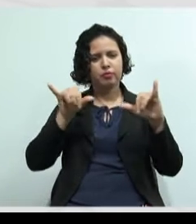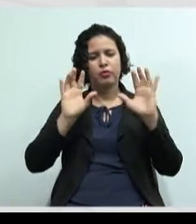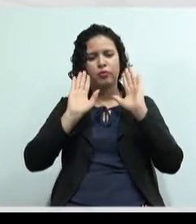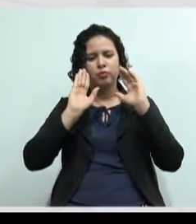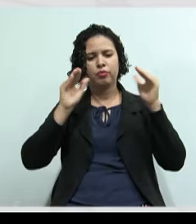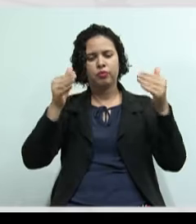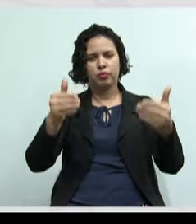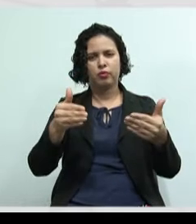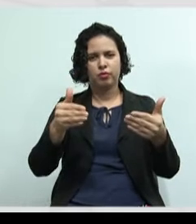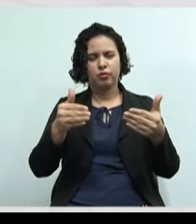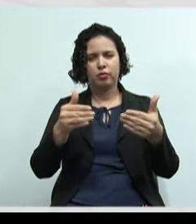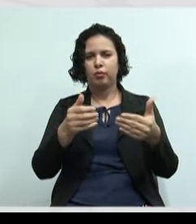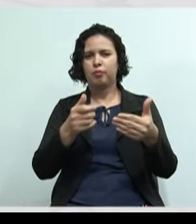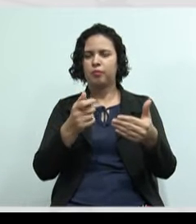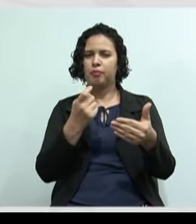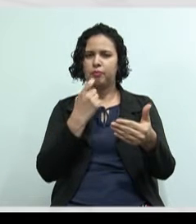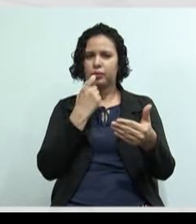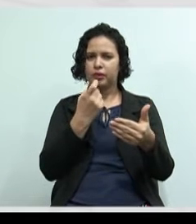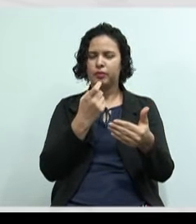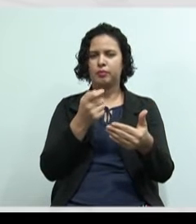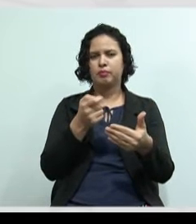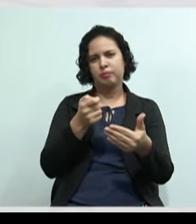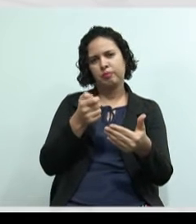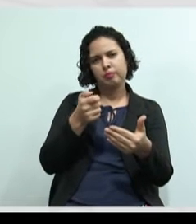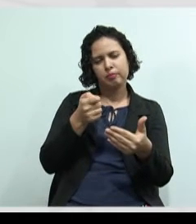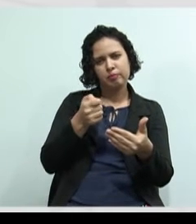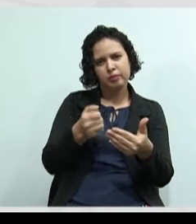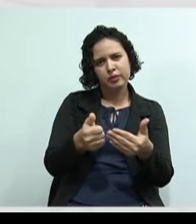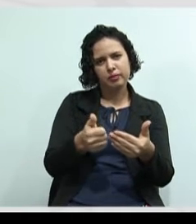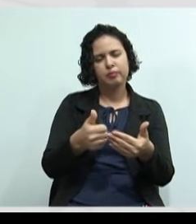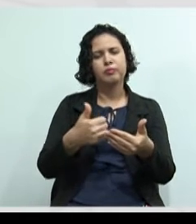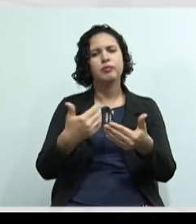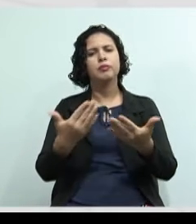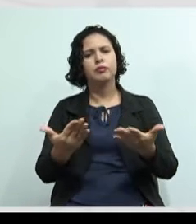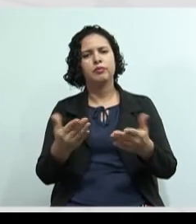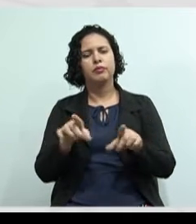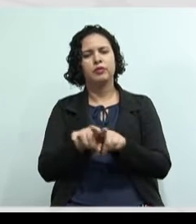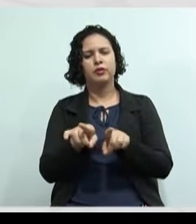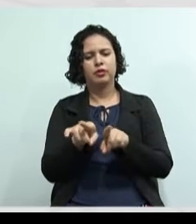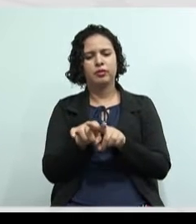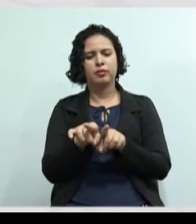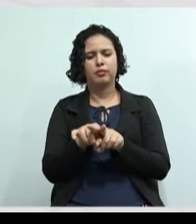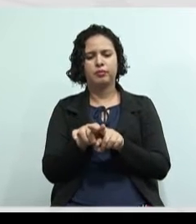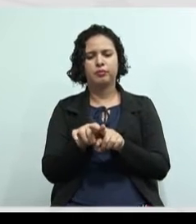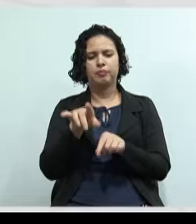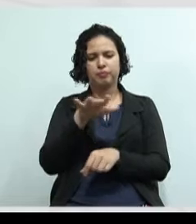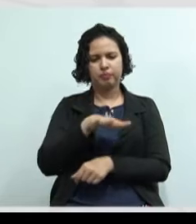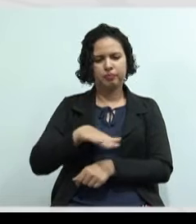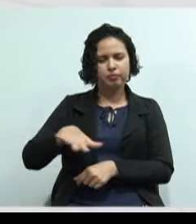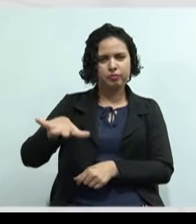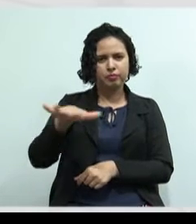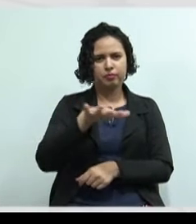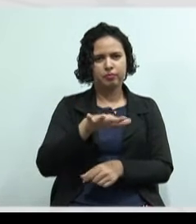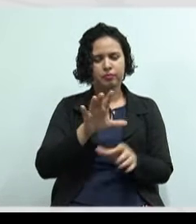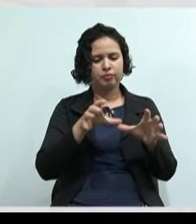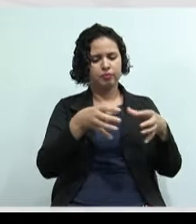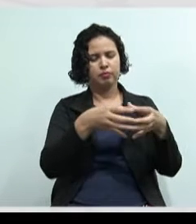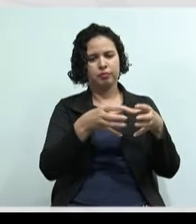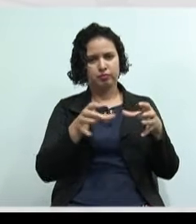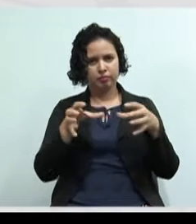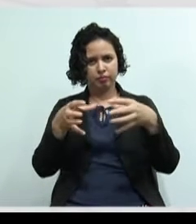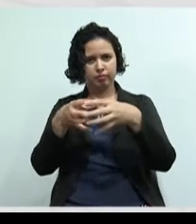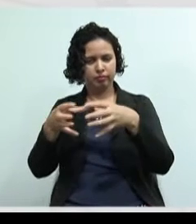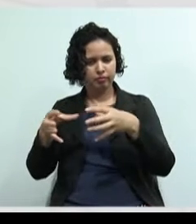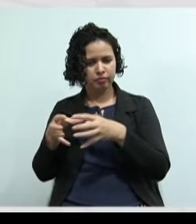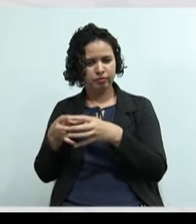mais lá no médio prazo, não é verdade? Que é aquele de até 3 anos. E as ações por áreas específicas, ou seja, pelos departamentos.